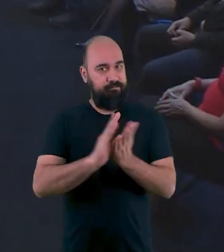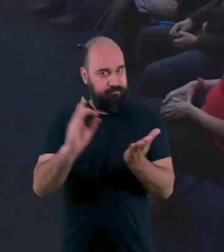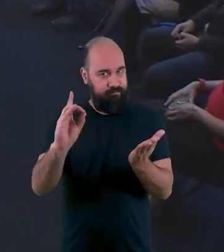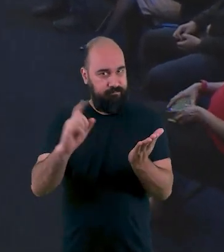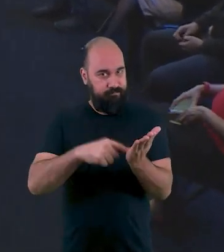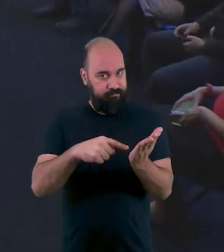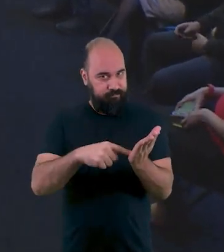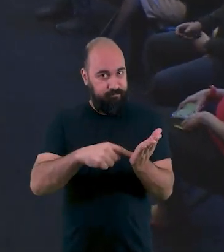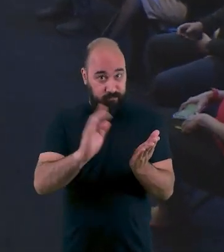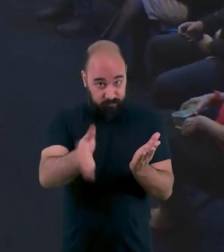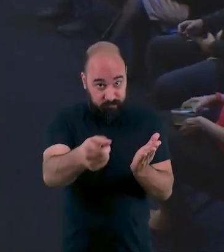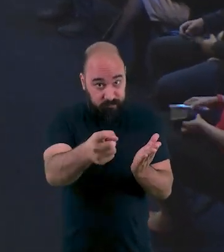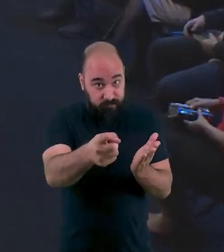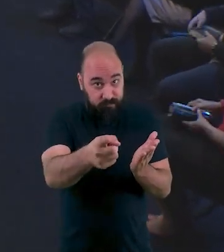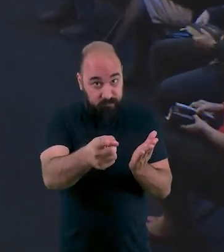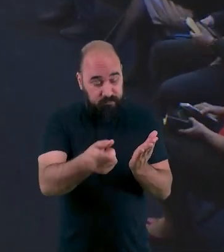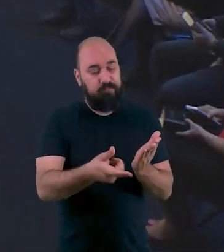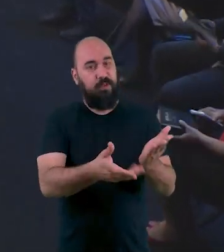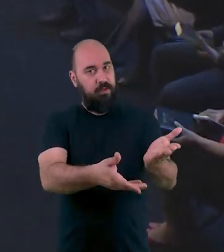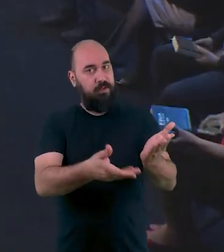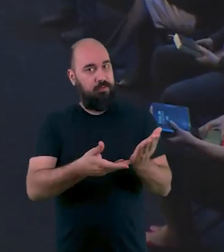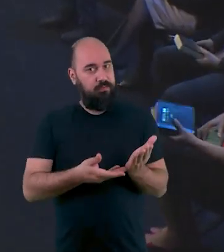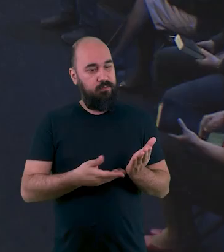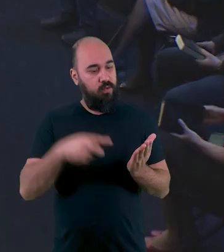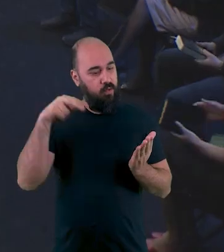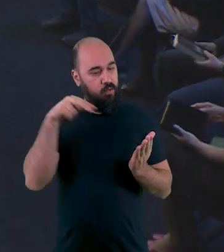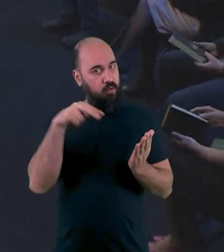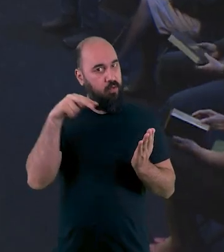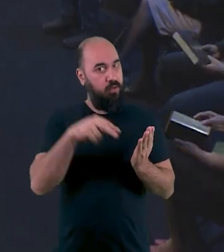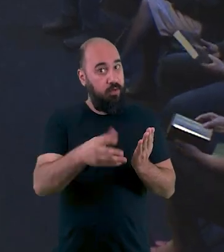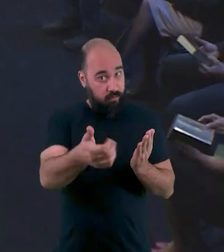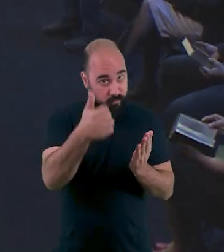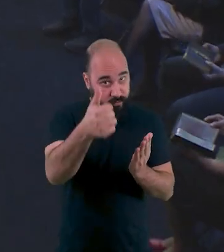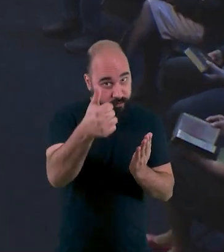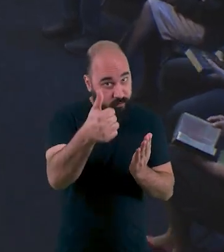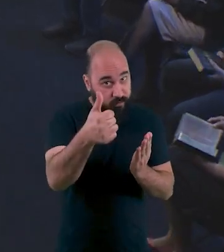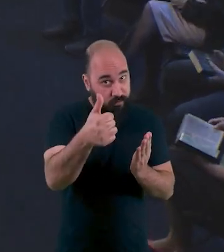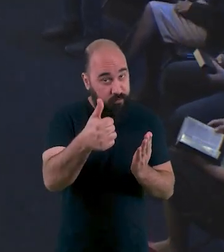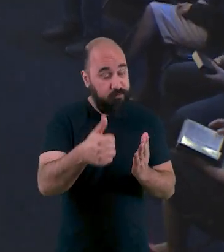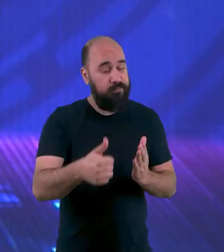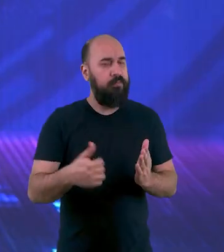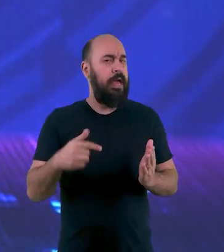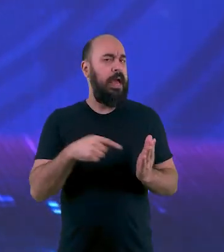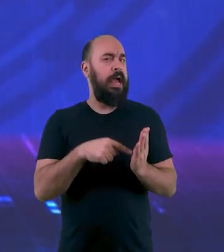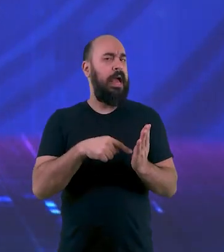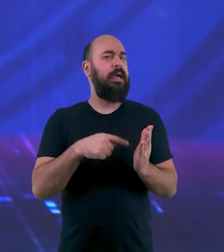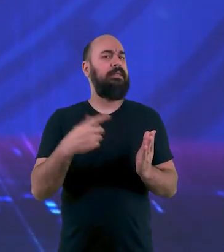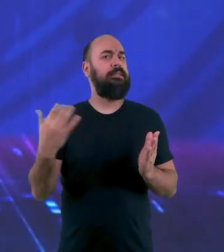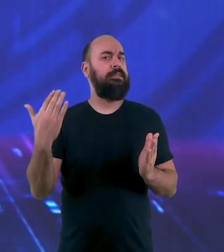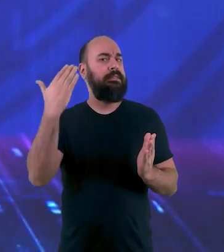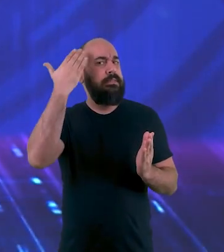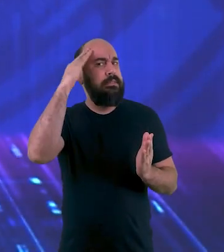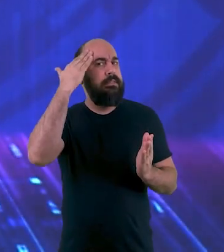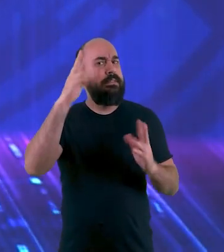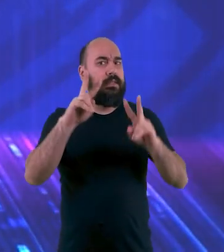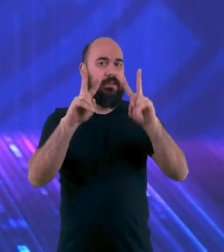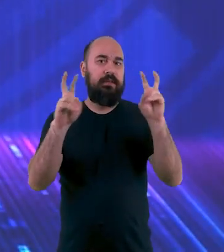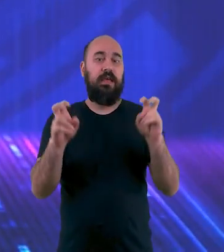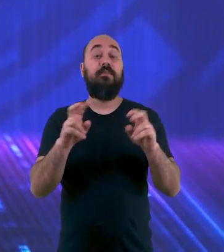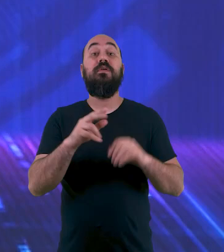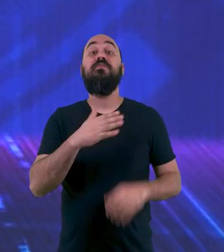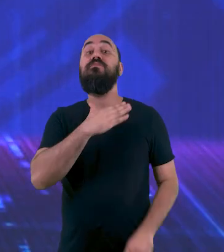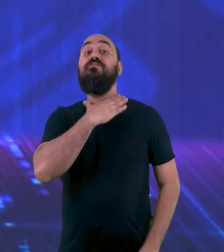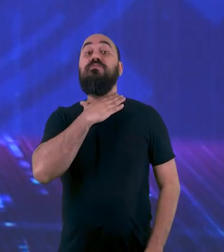E você está com a sua Bíblia aí? Vamos voltar os nossos olhos para a palavra de Deus para entender este